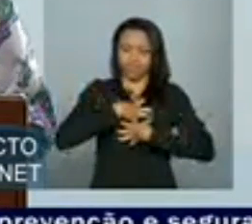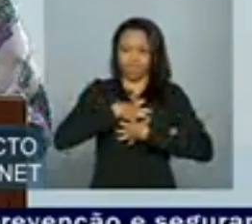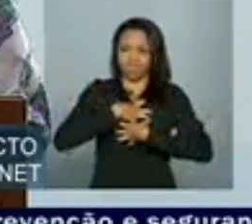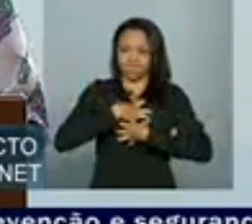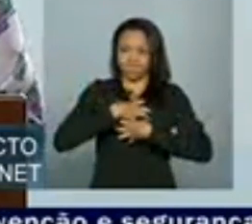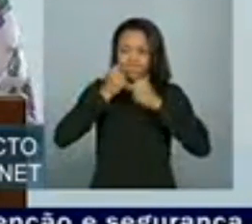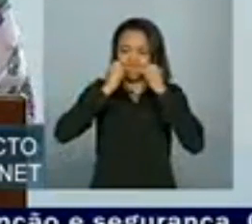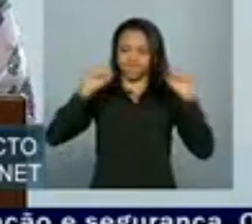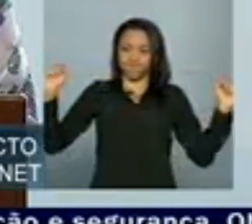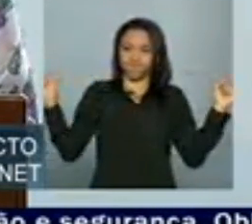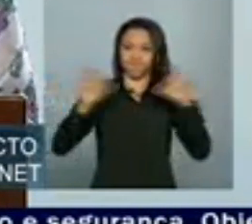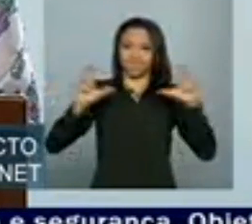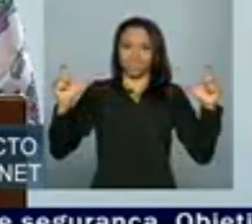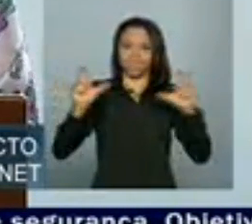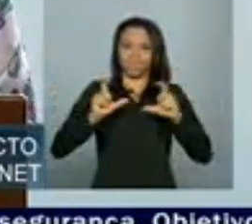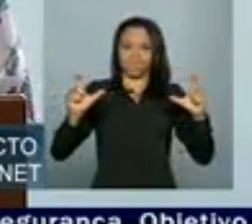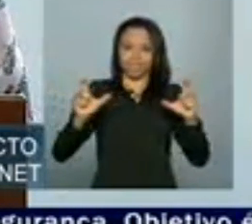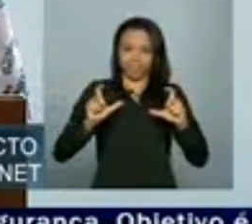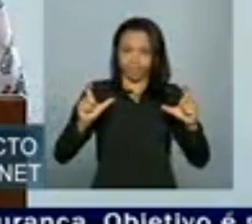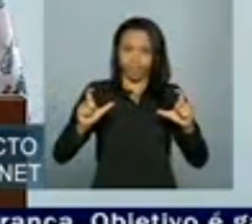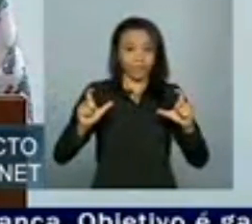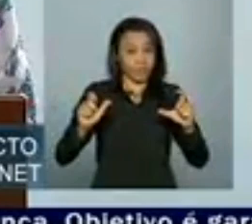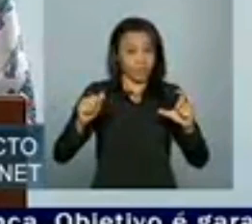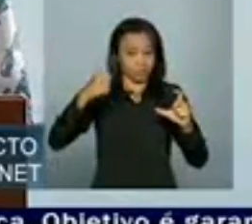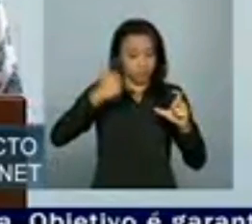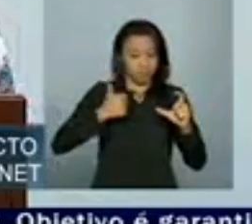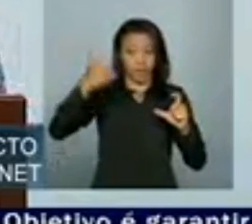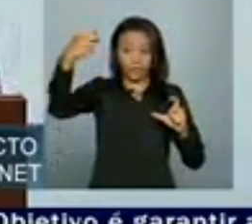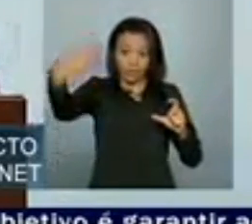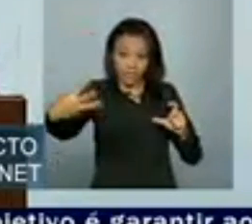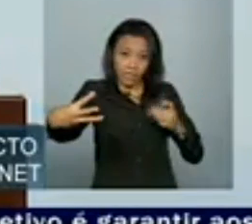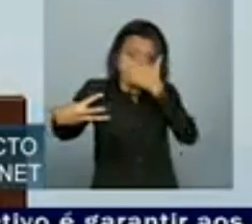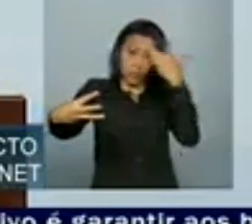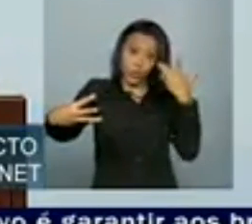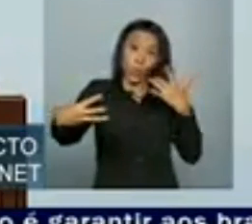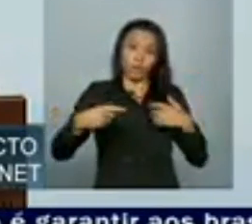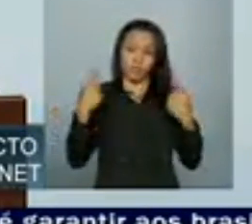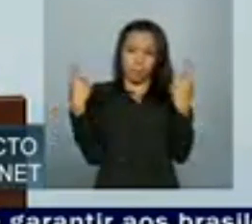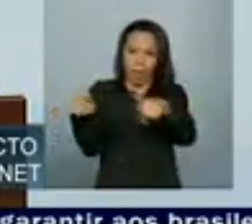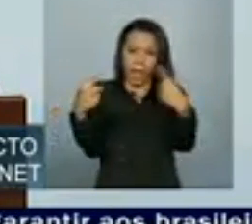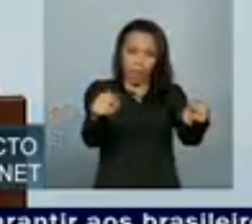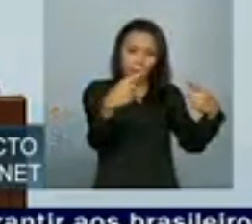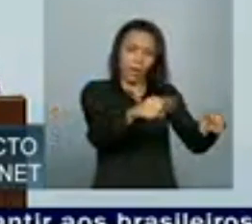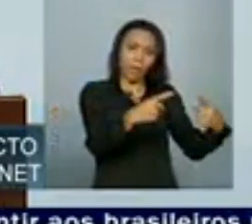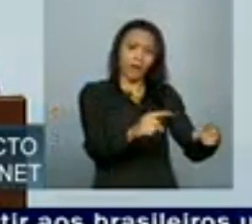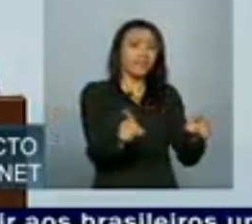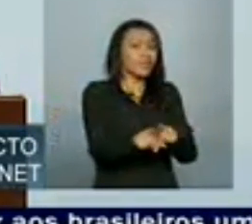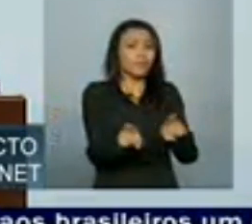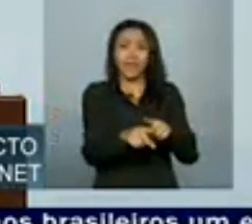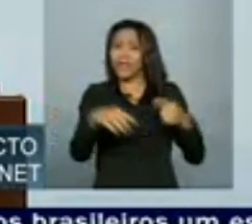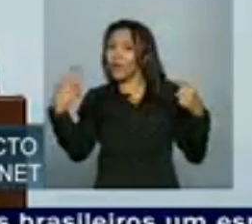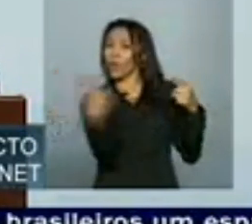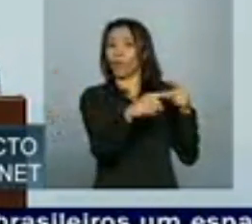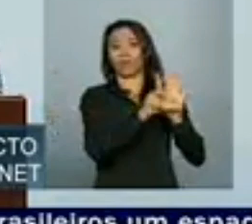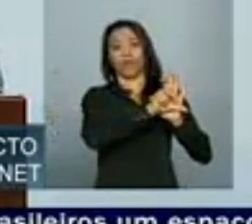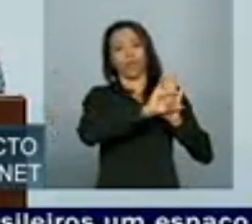só são ofensivas a terceiros, mas são francamente ilegais, ferem a lei.